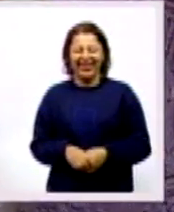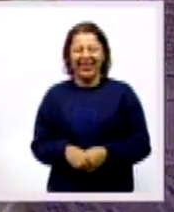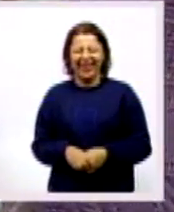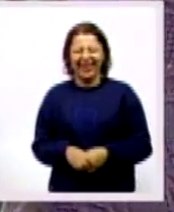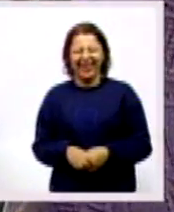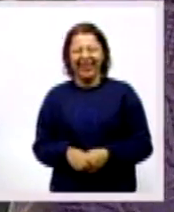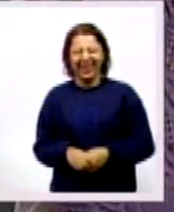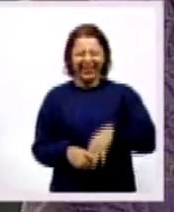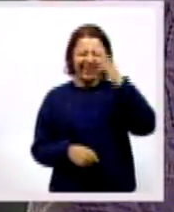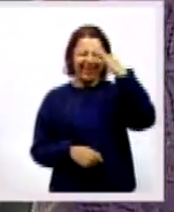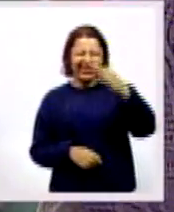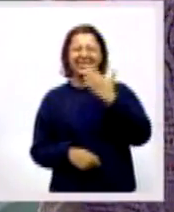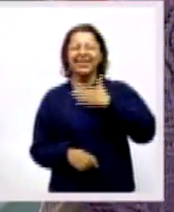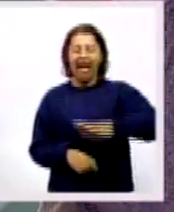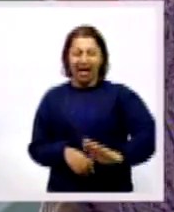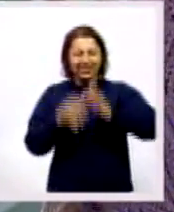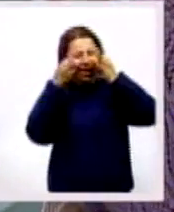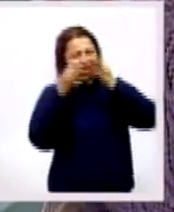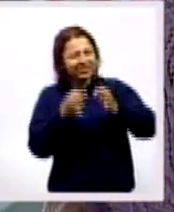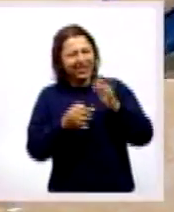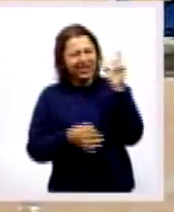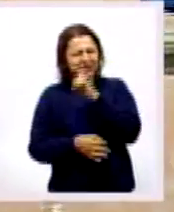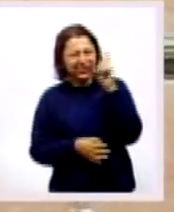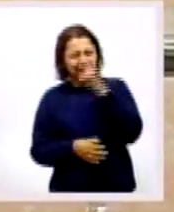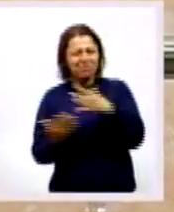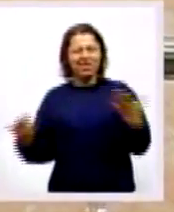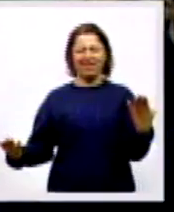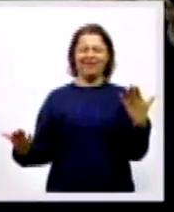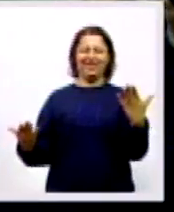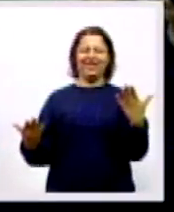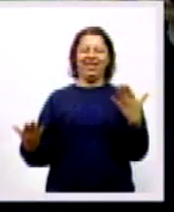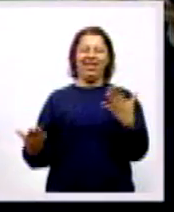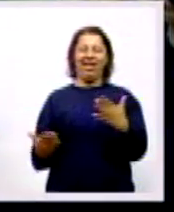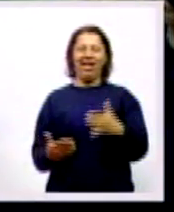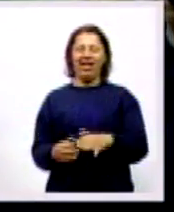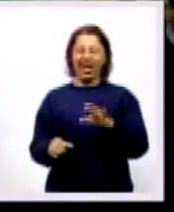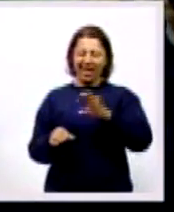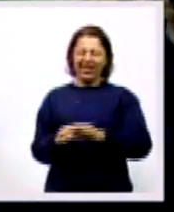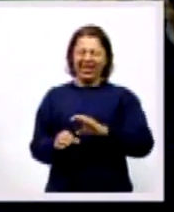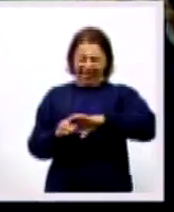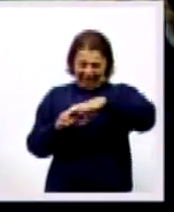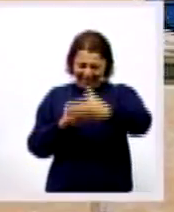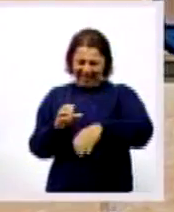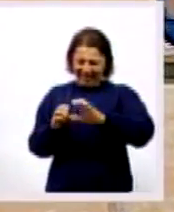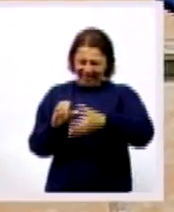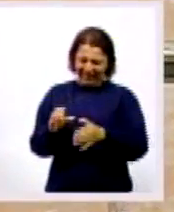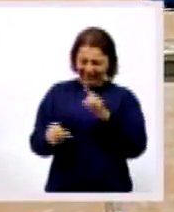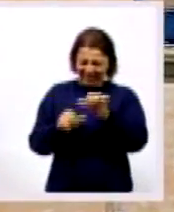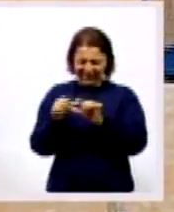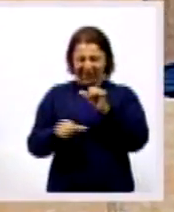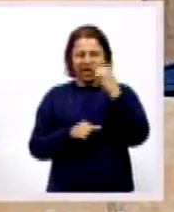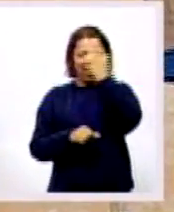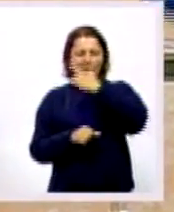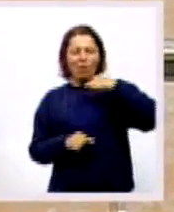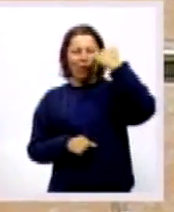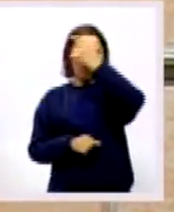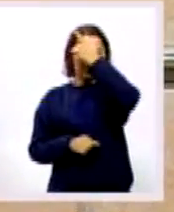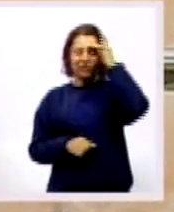Gente, imagina uma criança ouvindo isso. A mexerica se transformar numa cabeça de uma